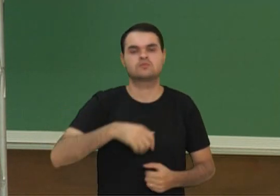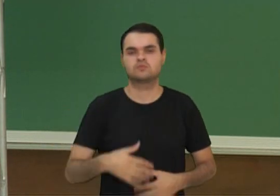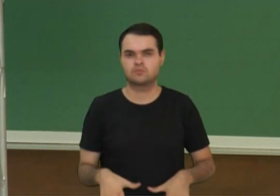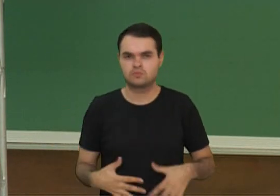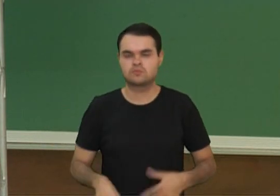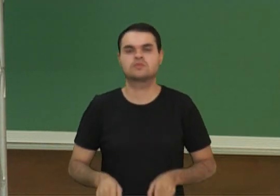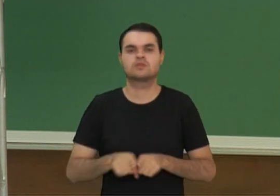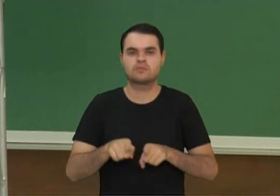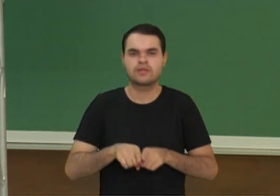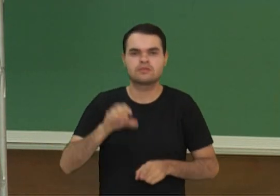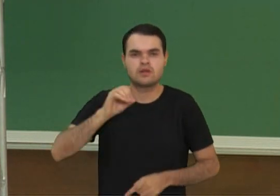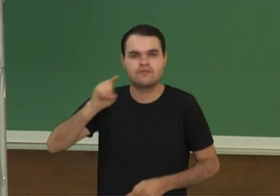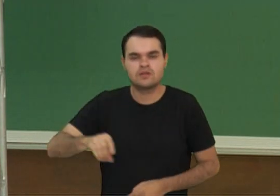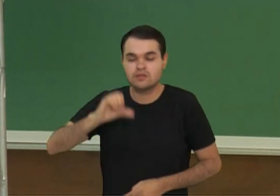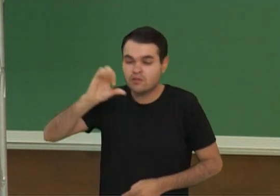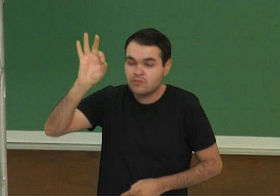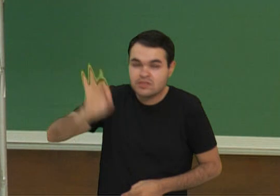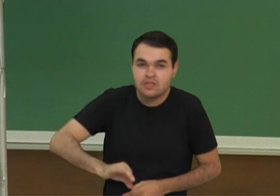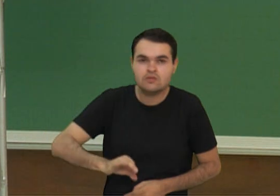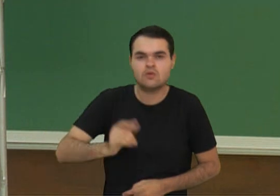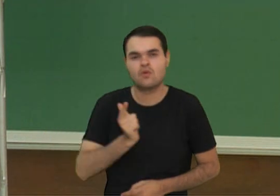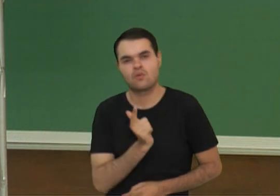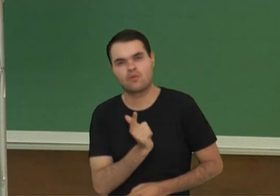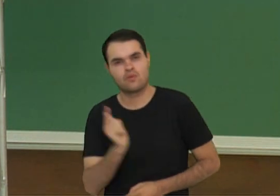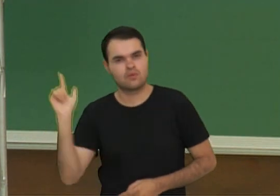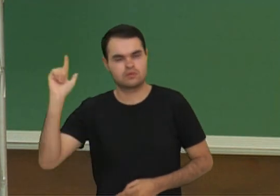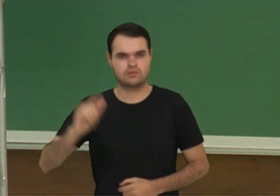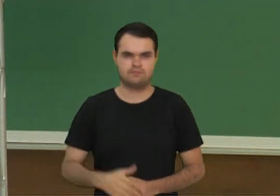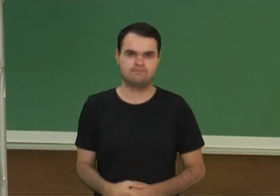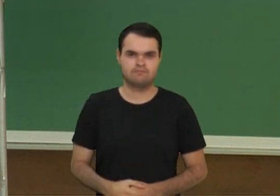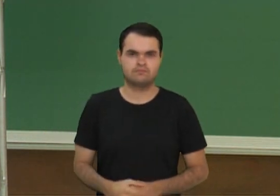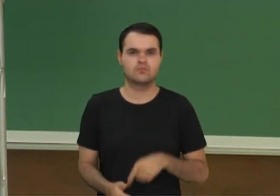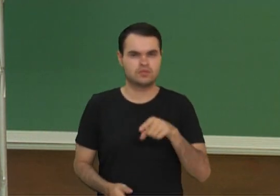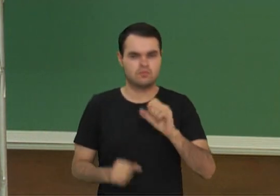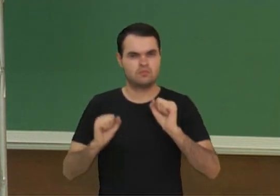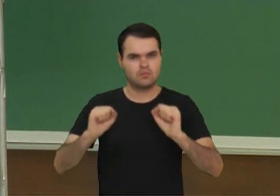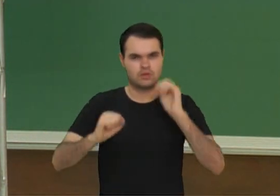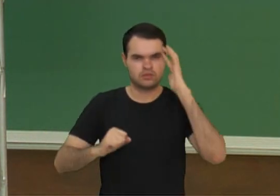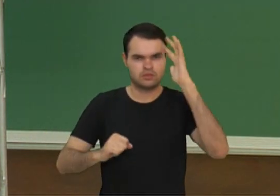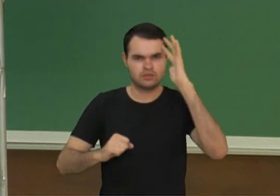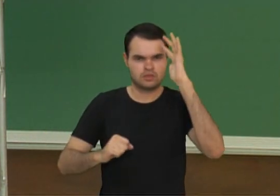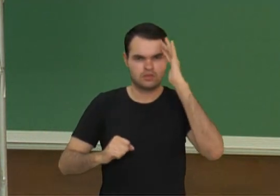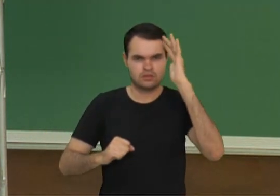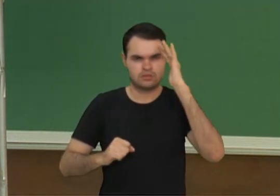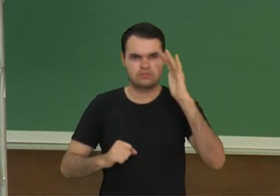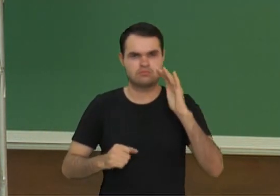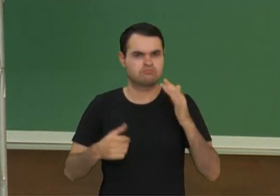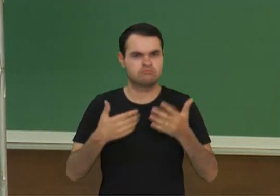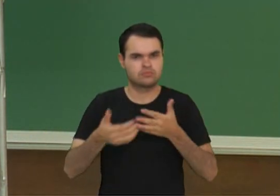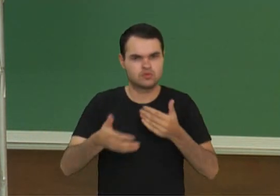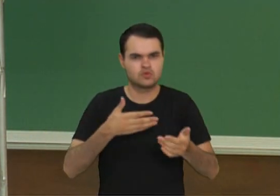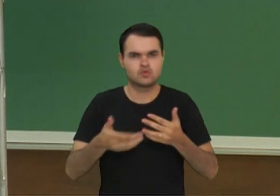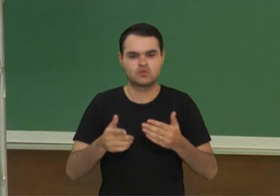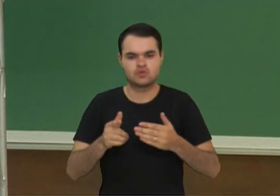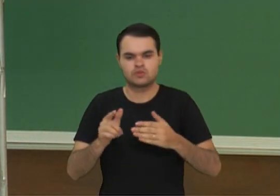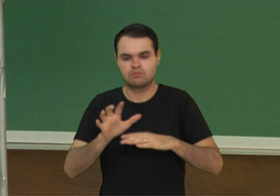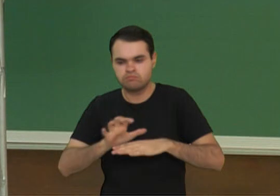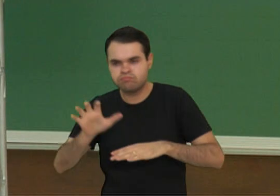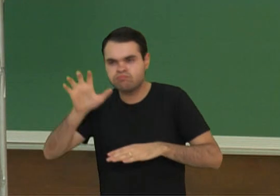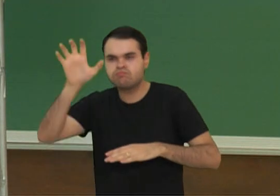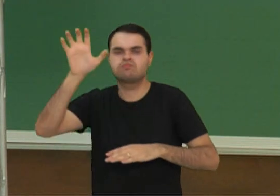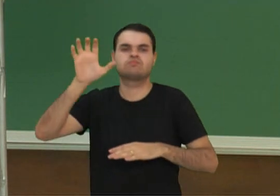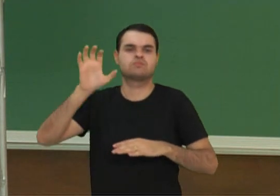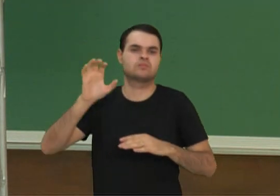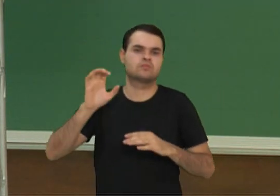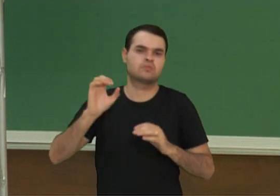e 0,9% como outros. Aí você pode entender da água que está no ciclo hidrológico, no estado gasoso, da água